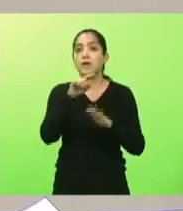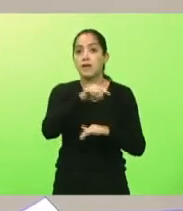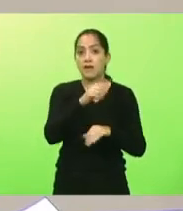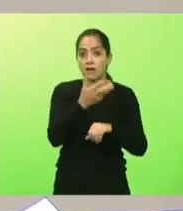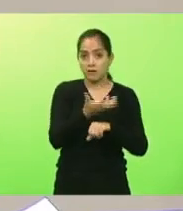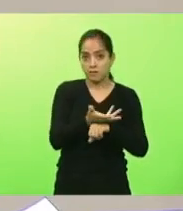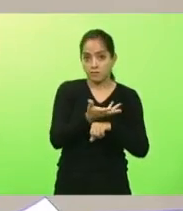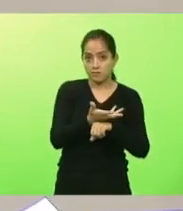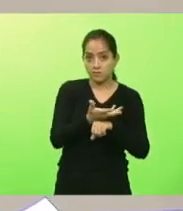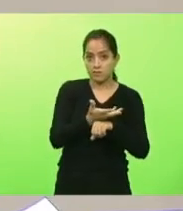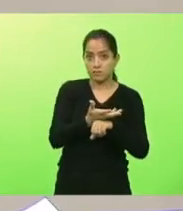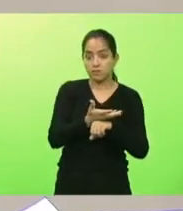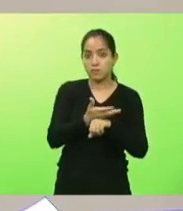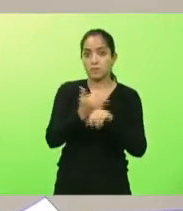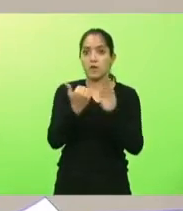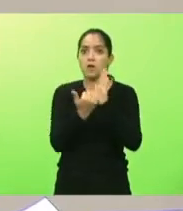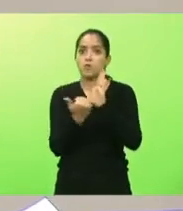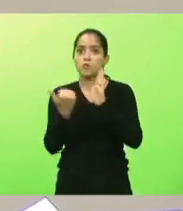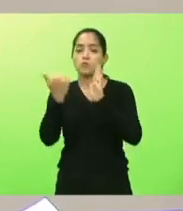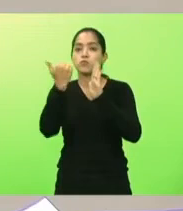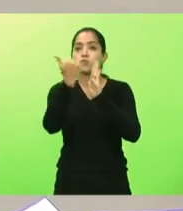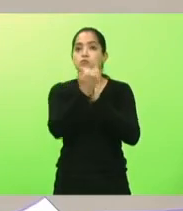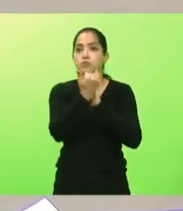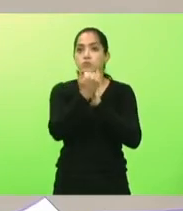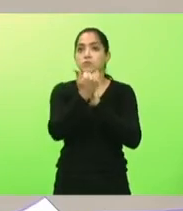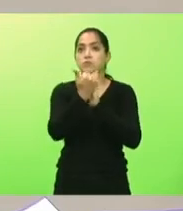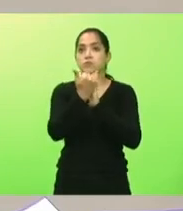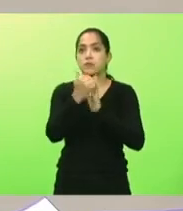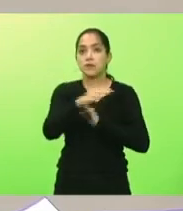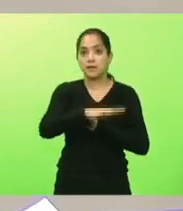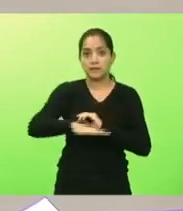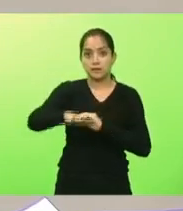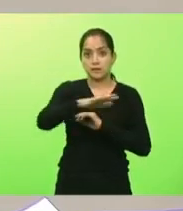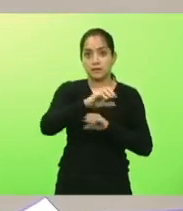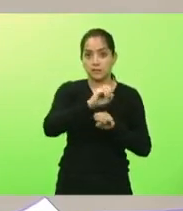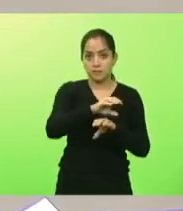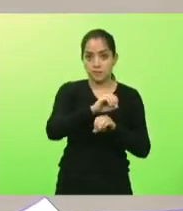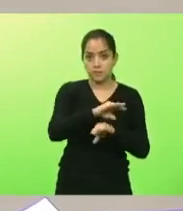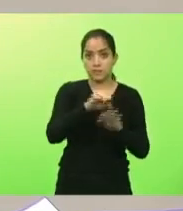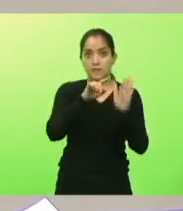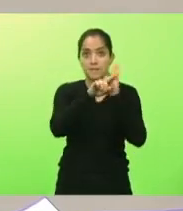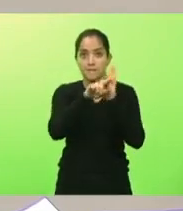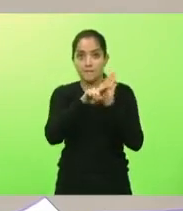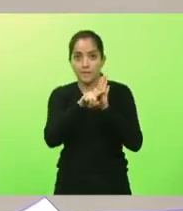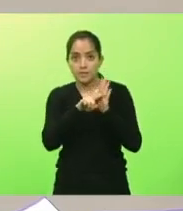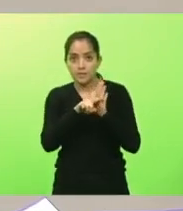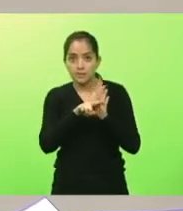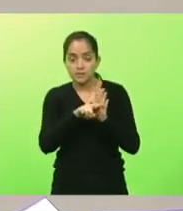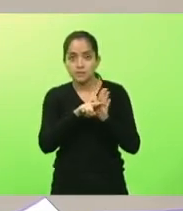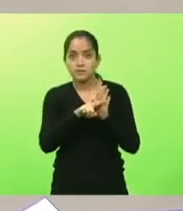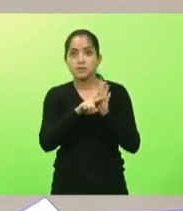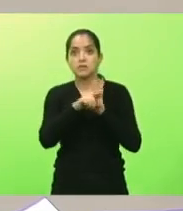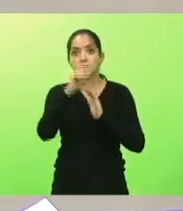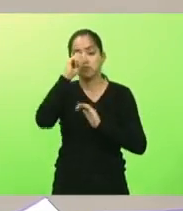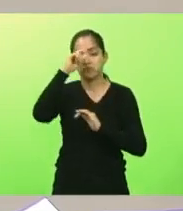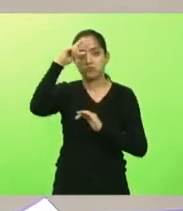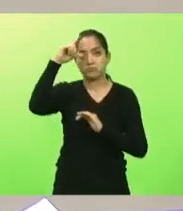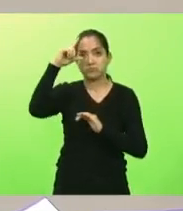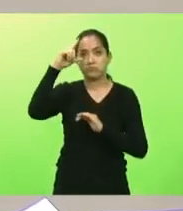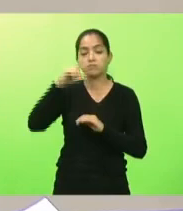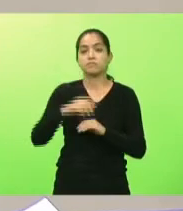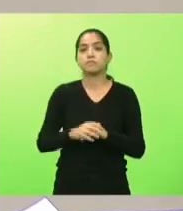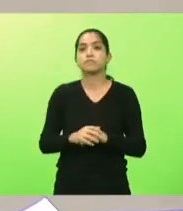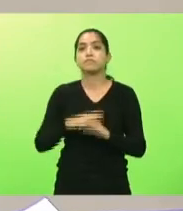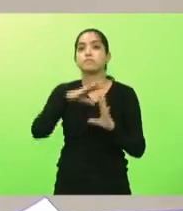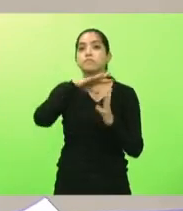elevada pontuação em indicadores dispostos nas áreas de ensino, pesquisa, transmissão e conhecimento,